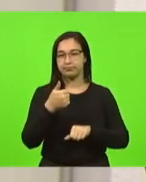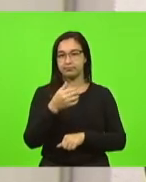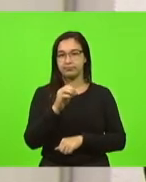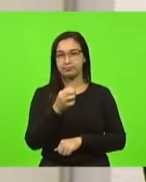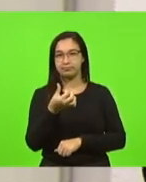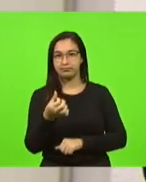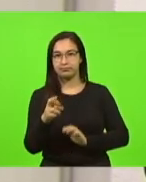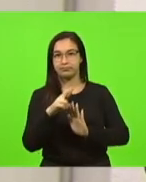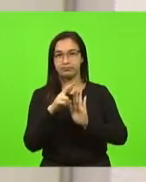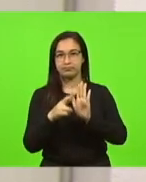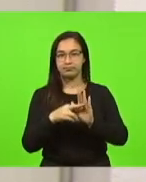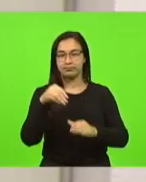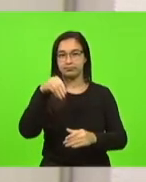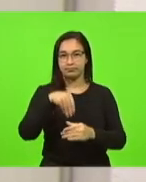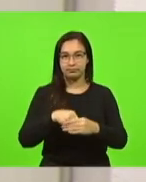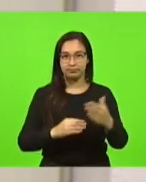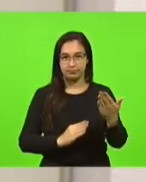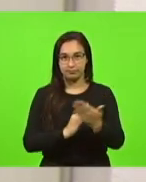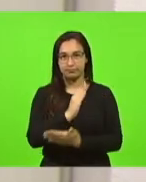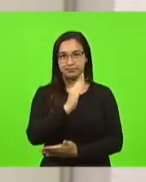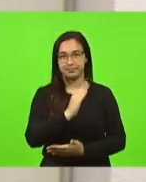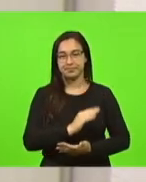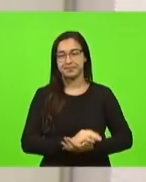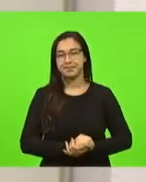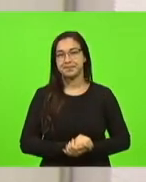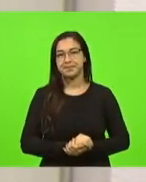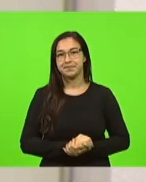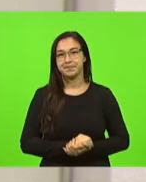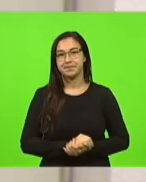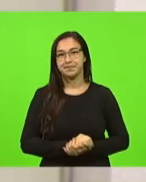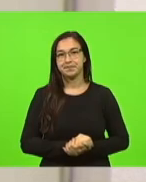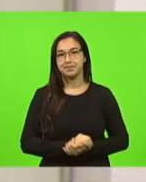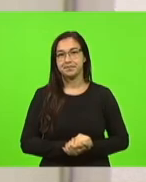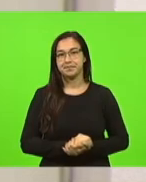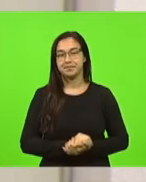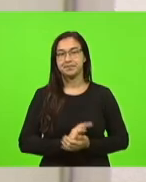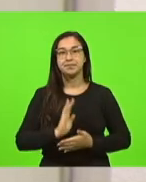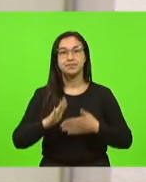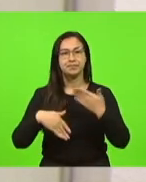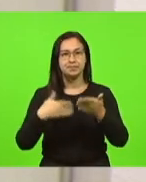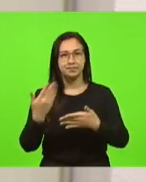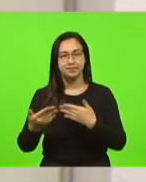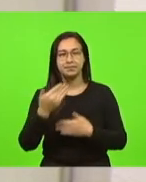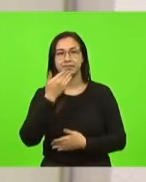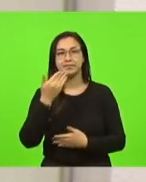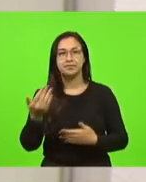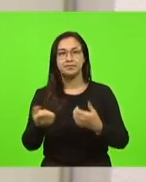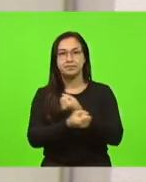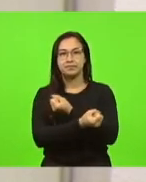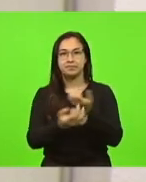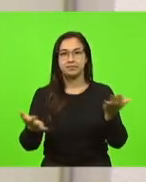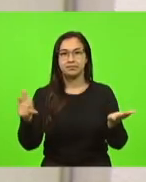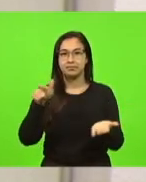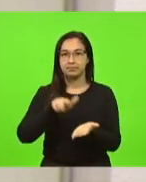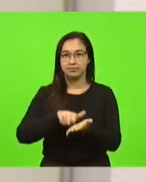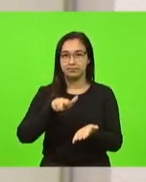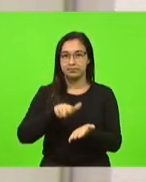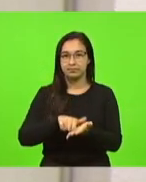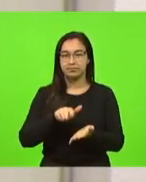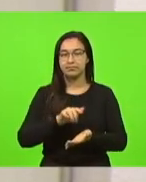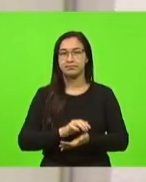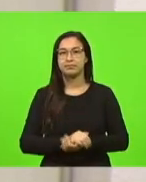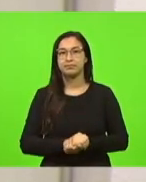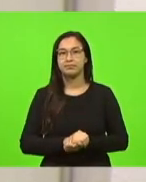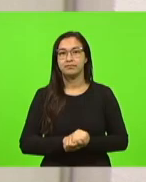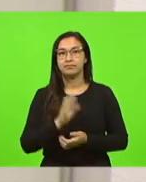interno, o senhor presidente deu-a por aprovada. Expediente. O senhor presidente solicitou que se procedesse à distribuição.